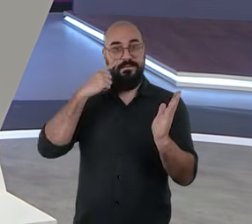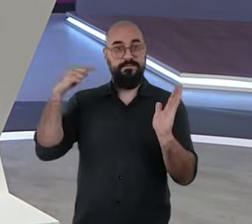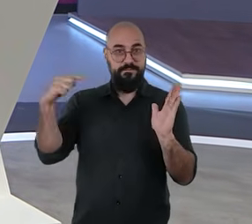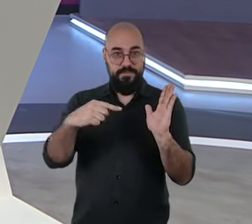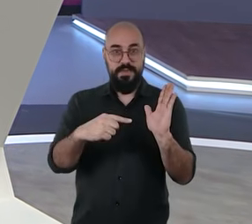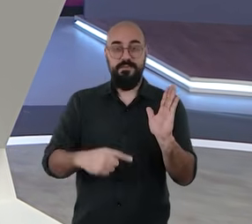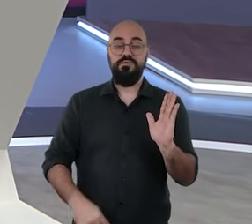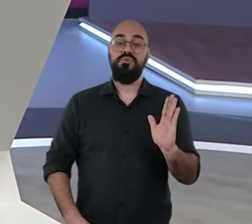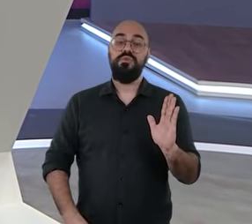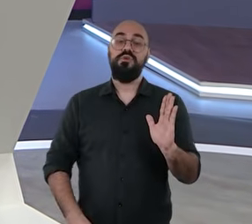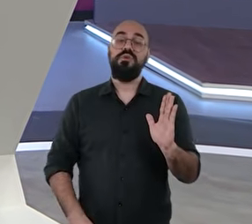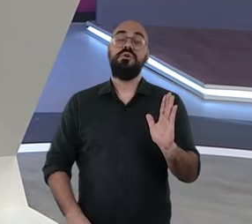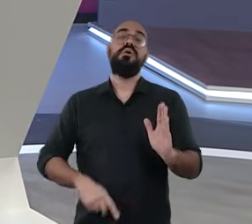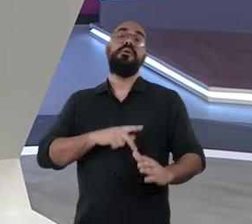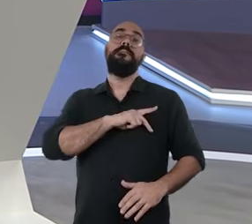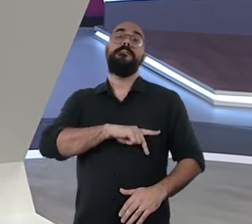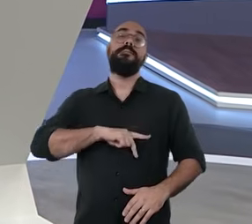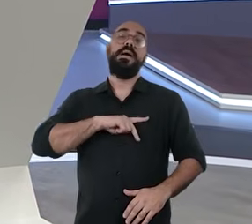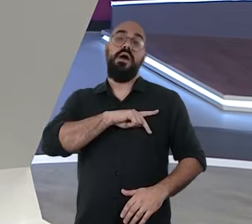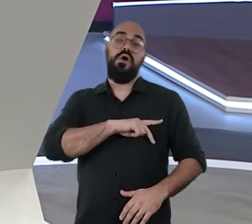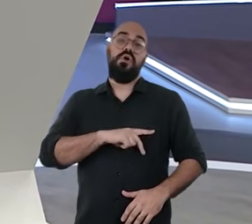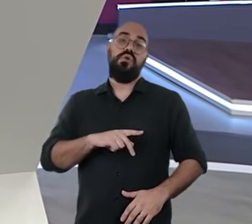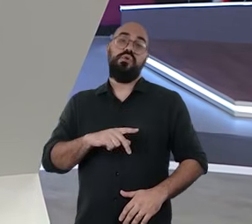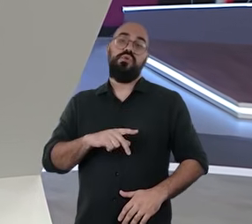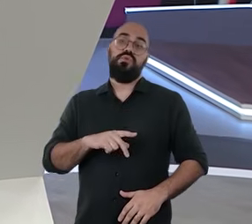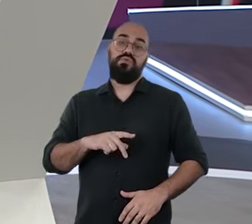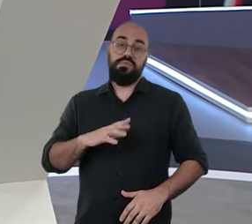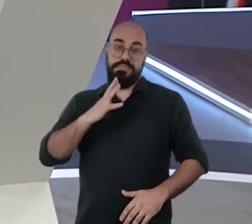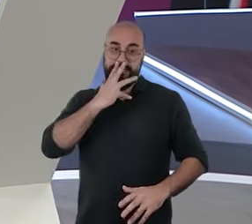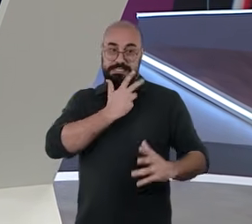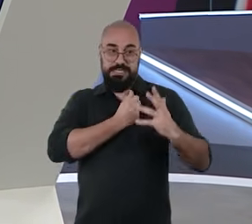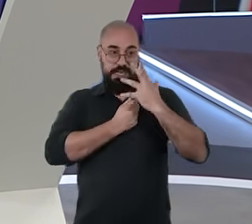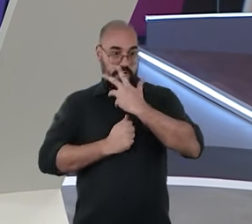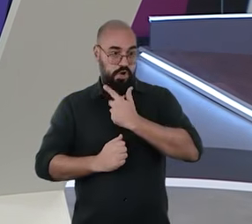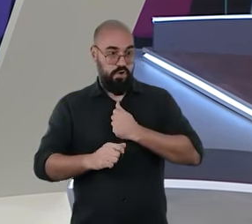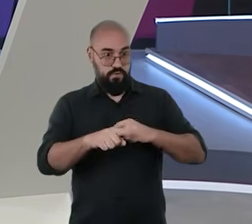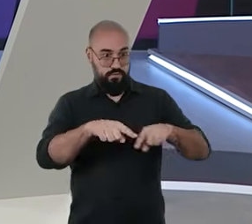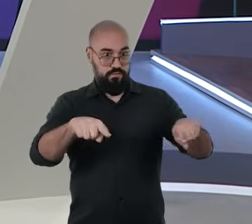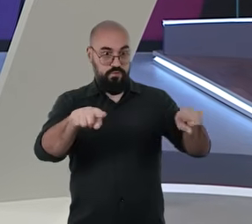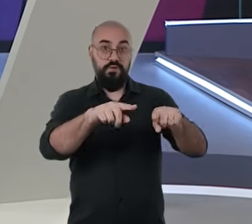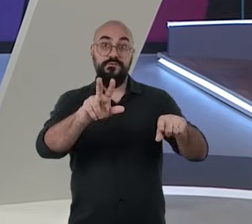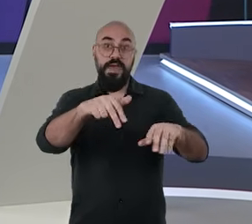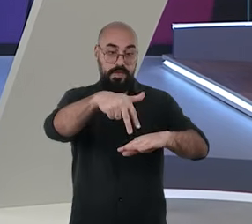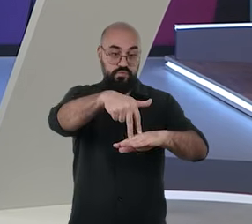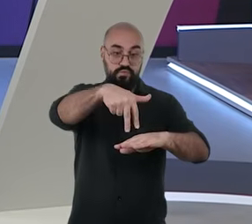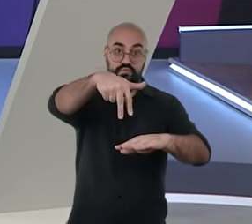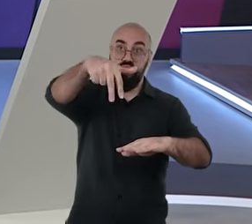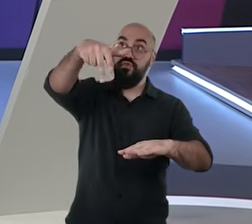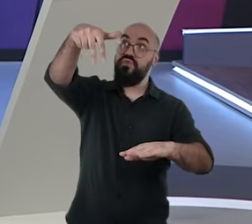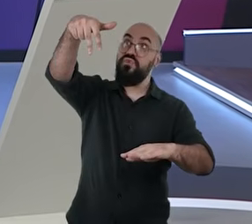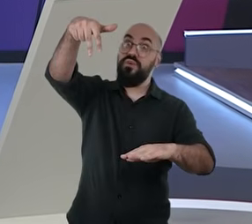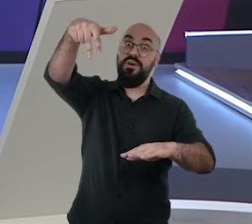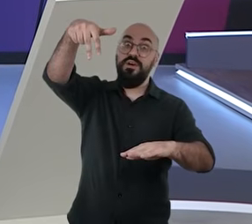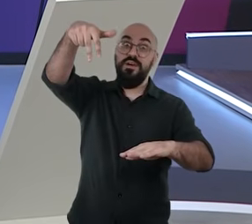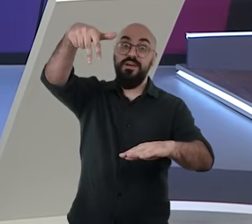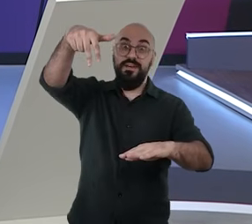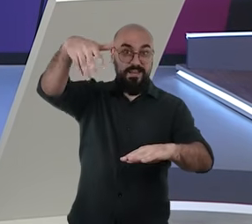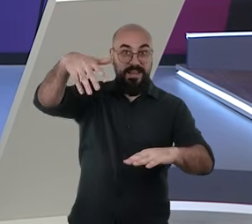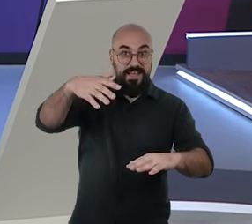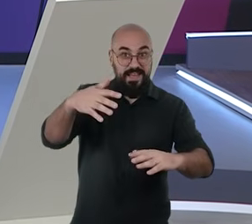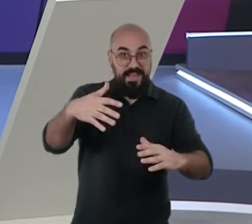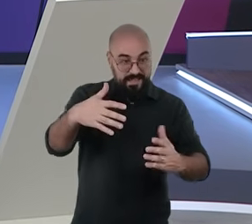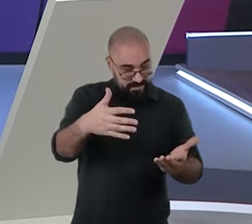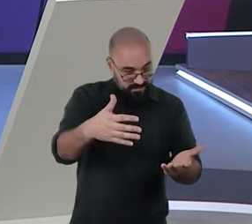vemos que Paulo diz que os salvos, eles serão arrebatados. Os salvos